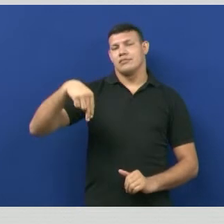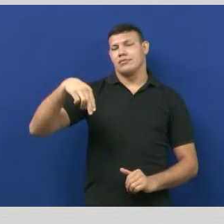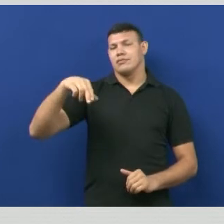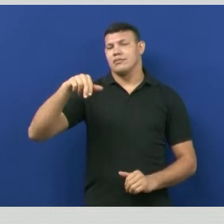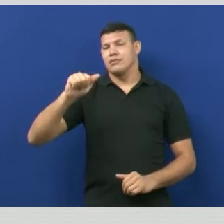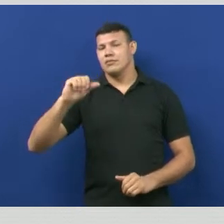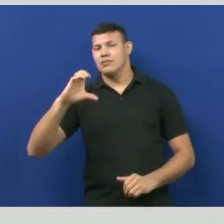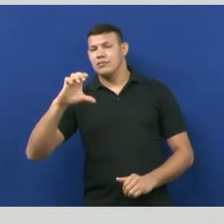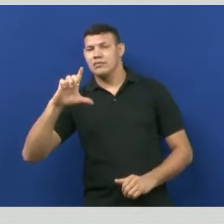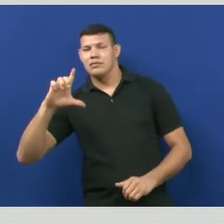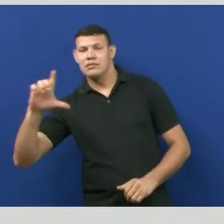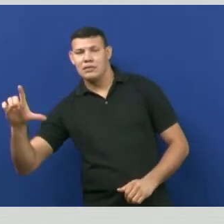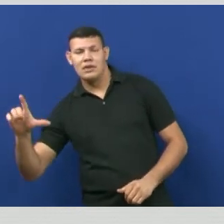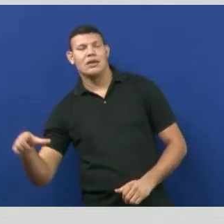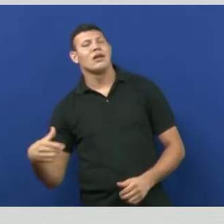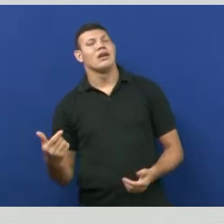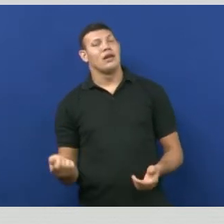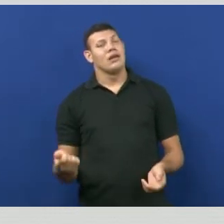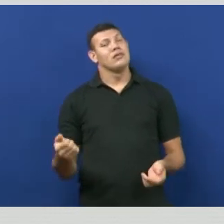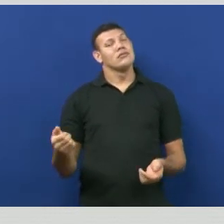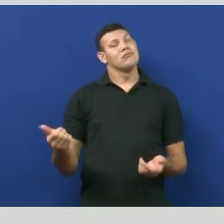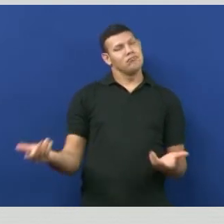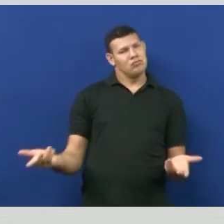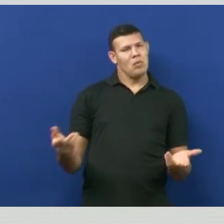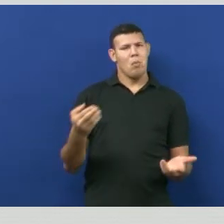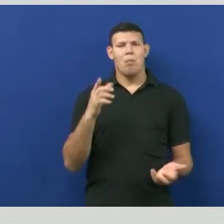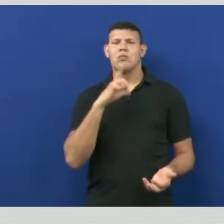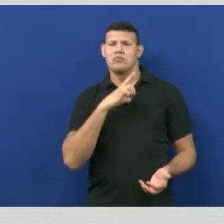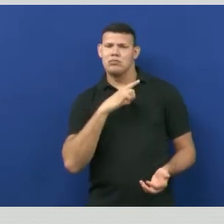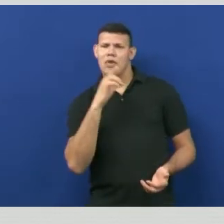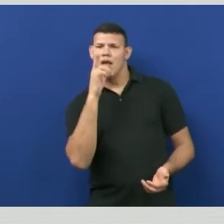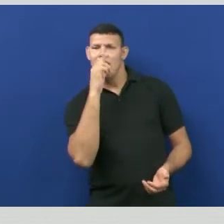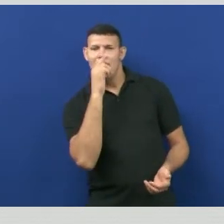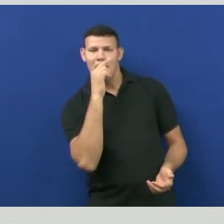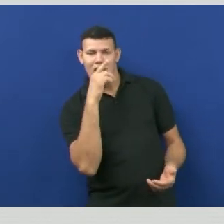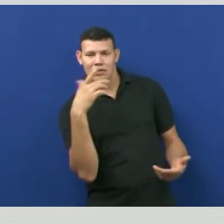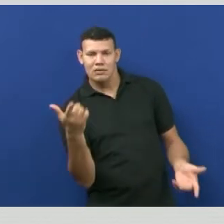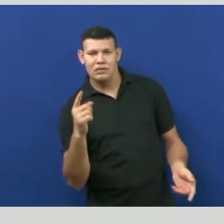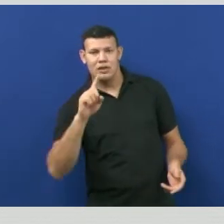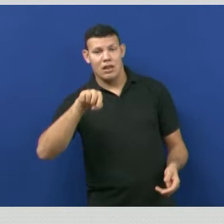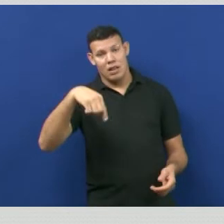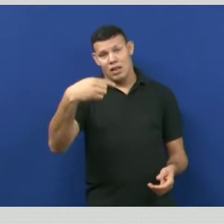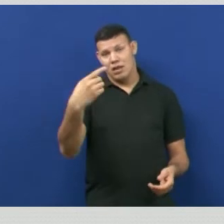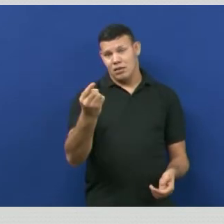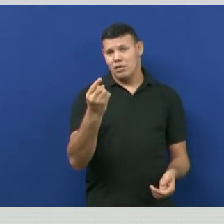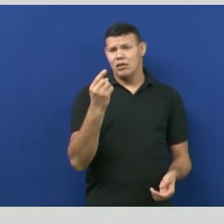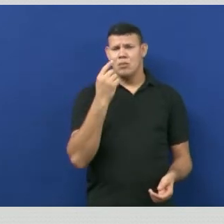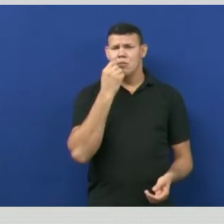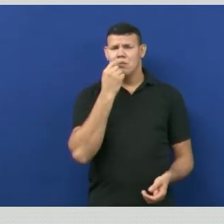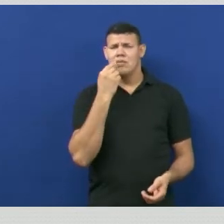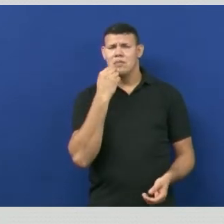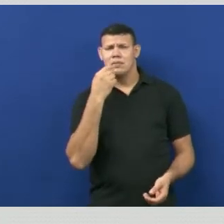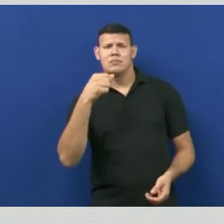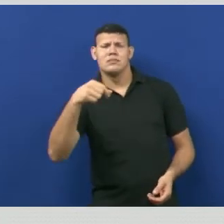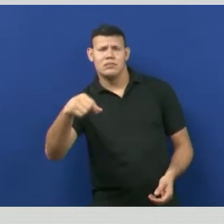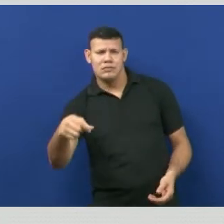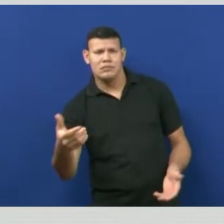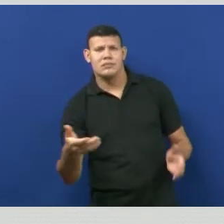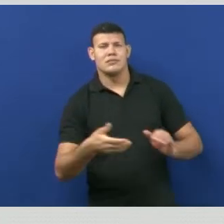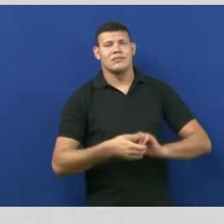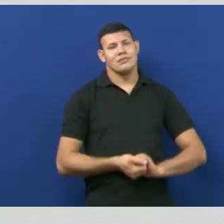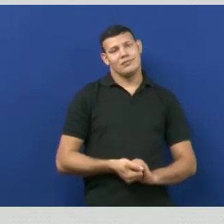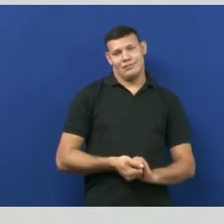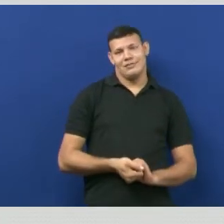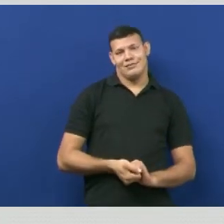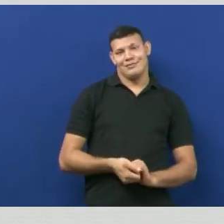vamos ter a água como produto e o sal, porque no ácido clorídrico nós temos o Cl,